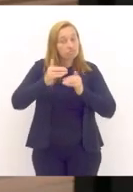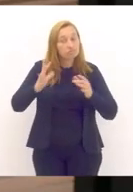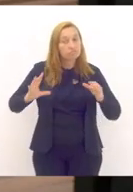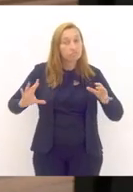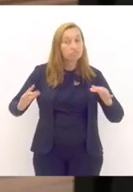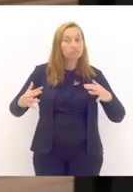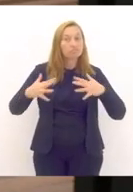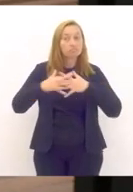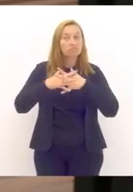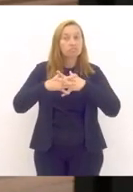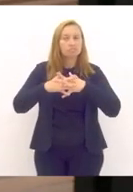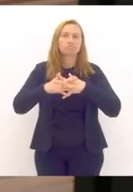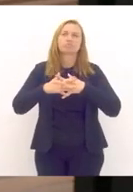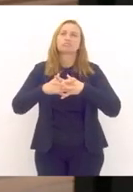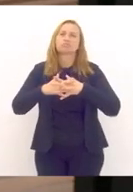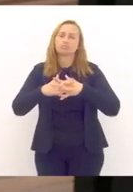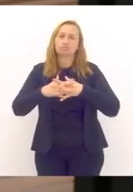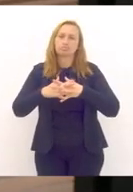encaixar